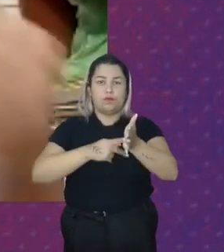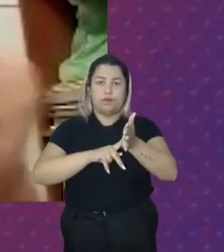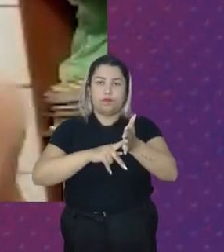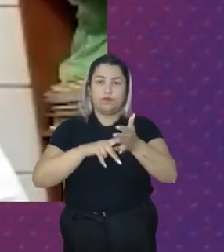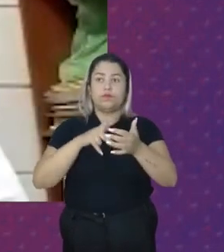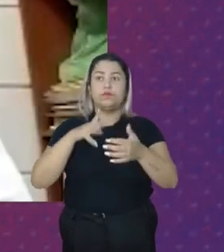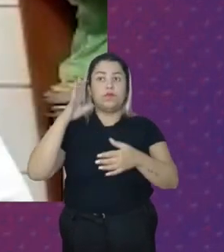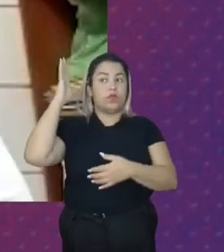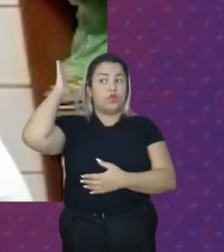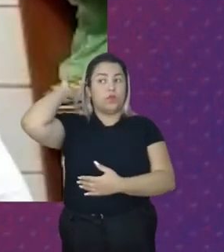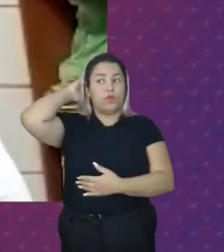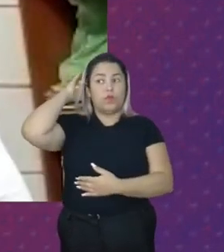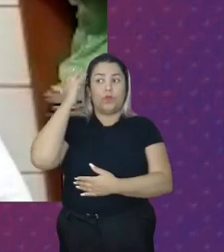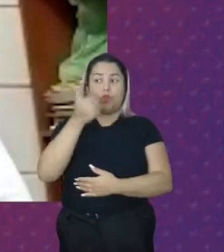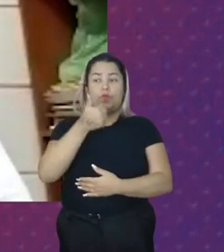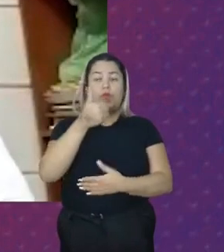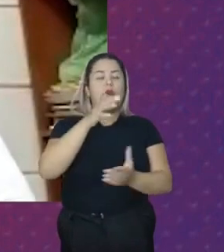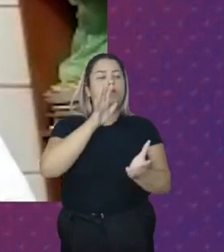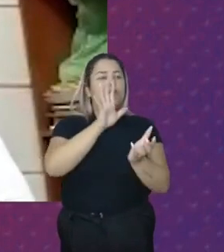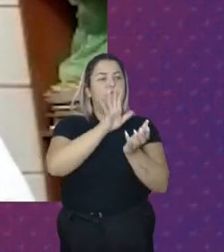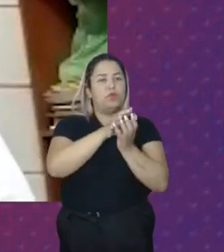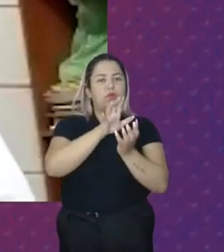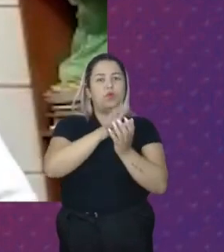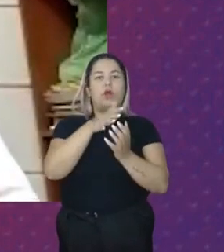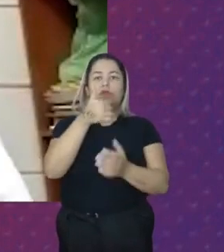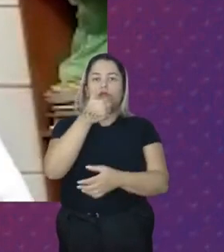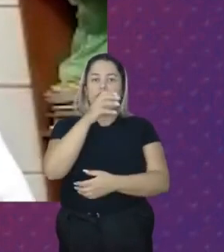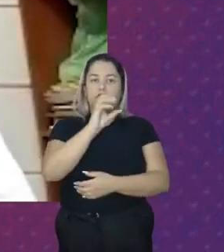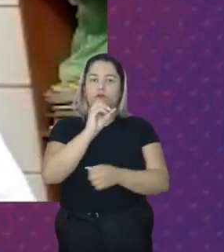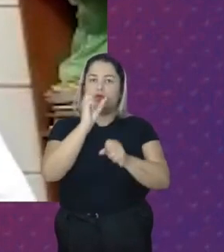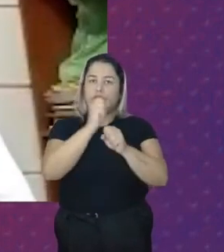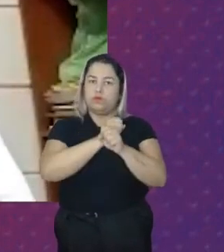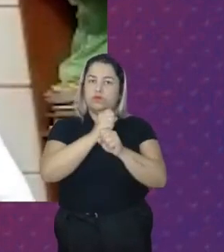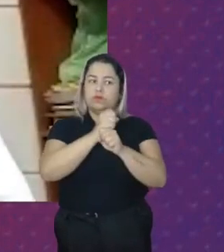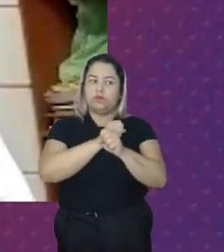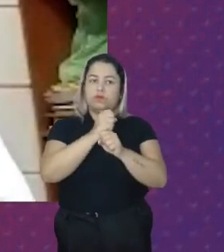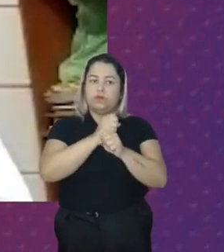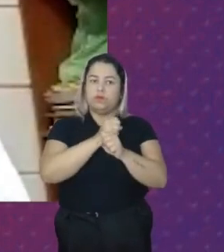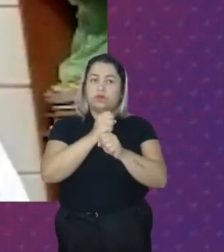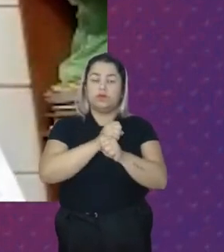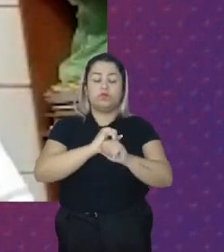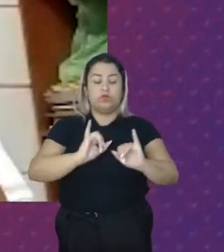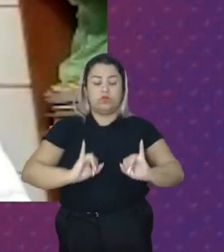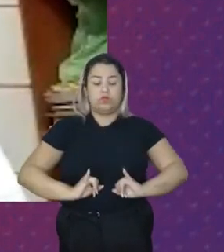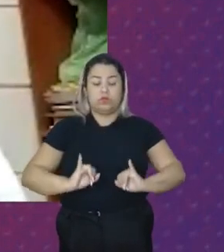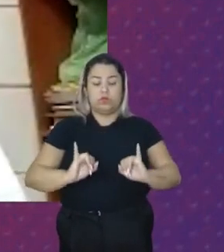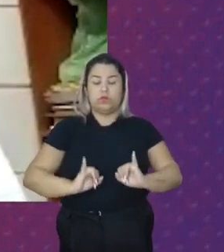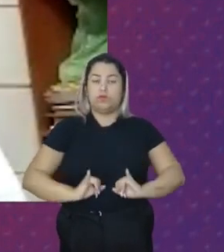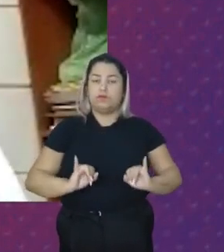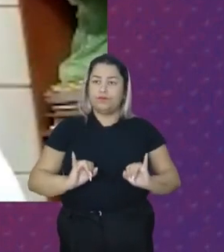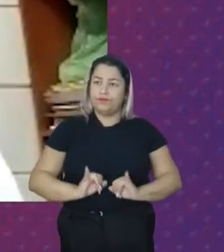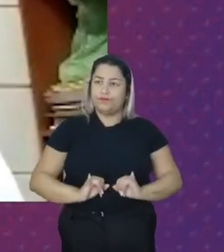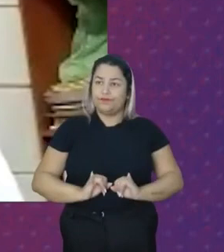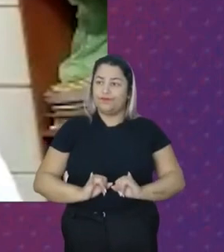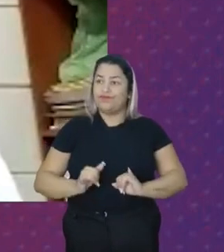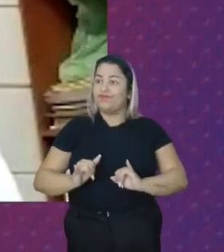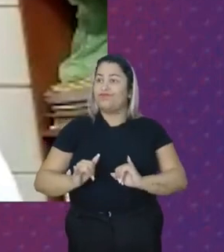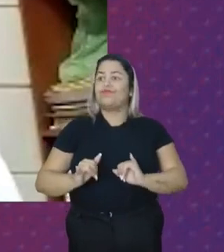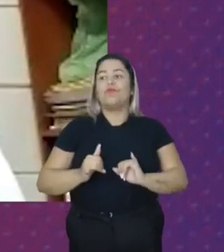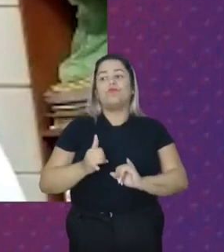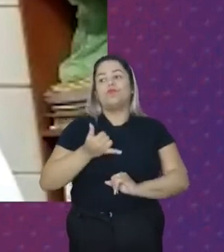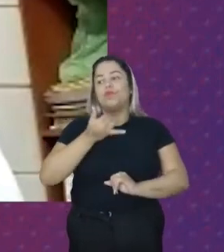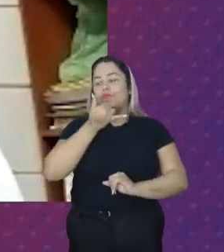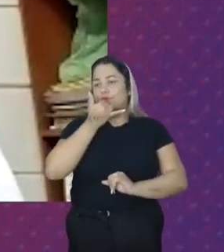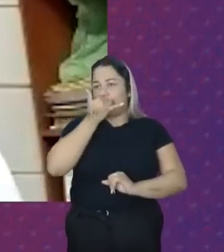Pernambuco Dez anos De carteira assinada Ela Sofreu um acidente Né Em casa Caiu